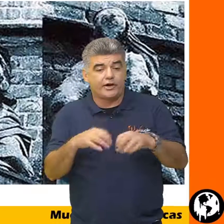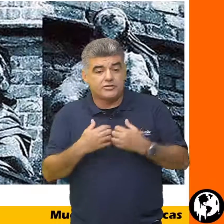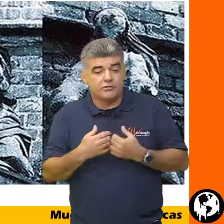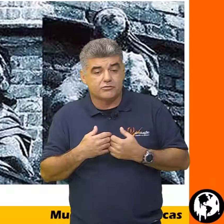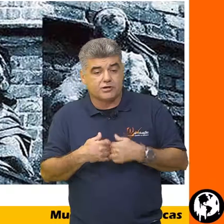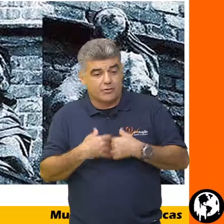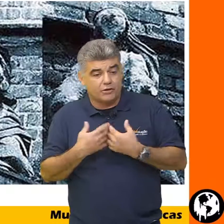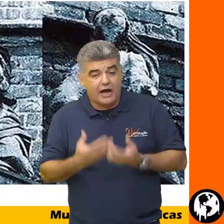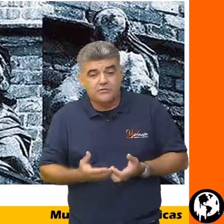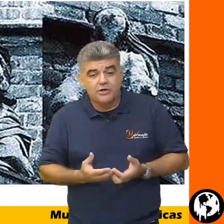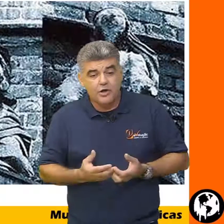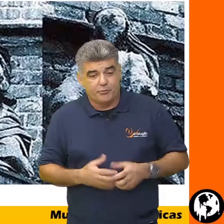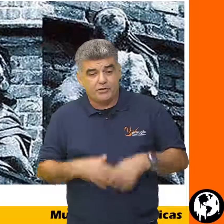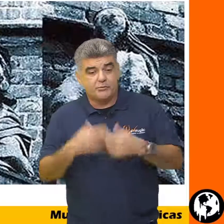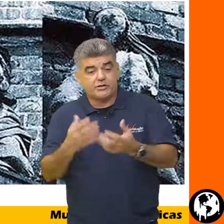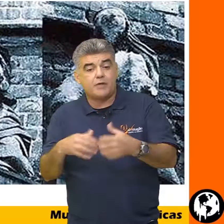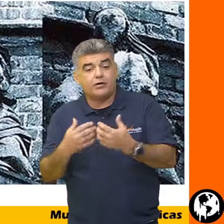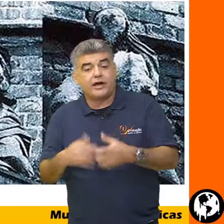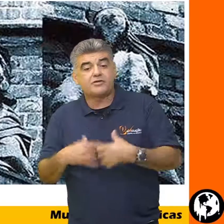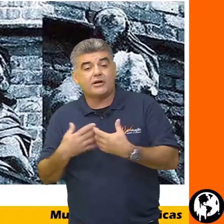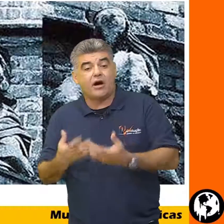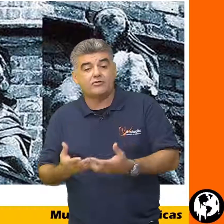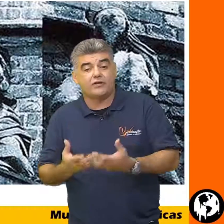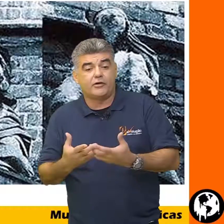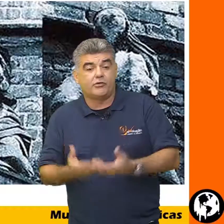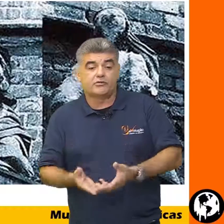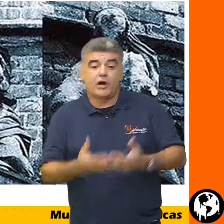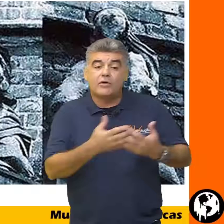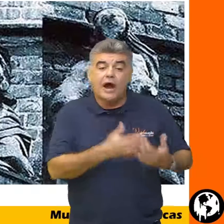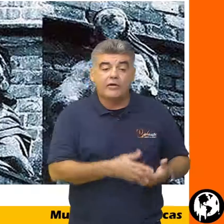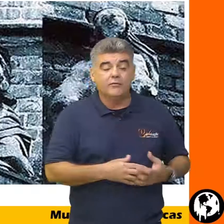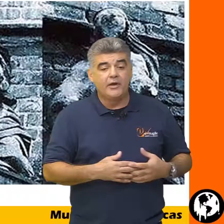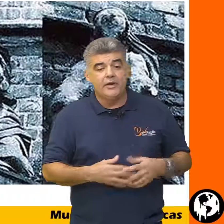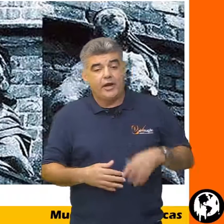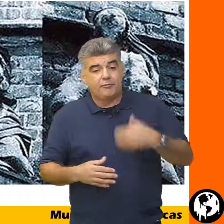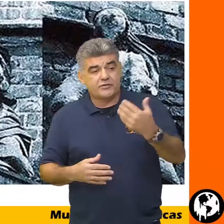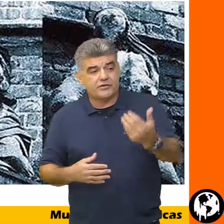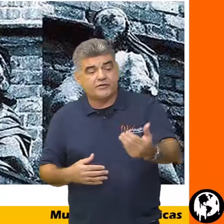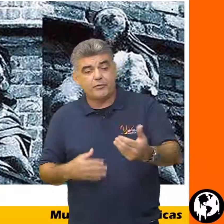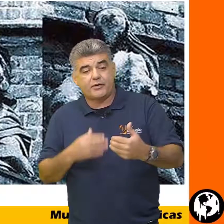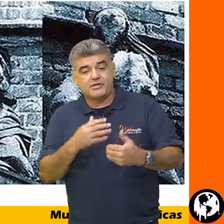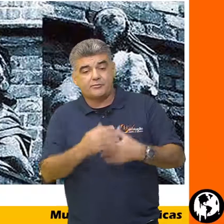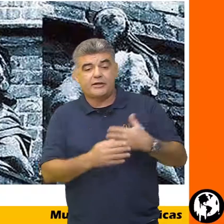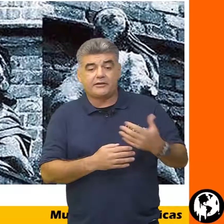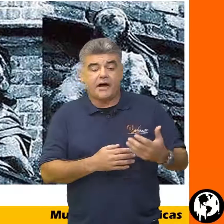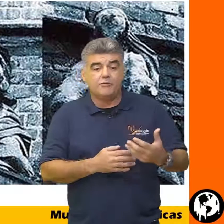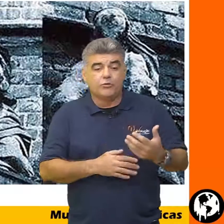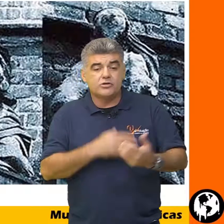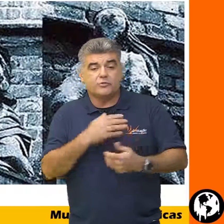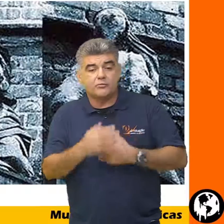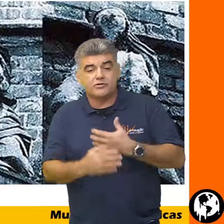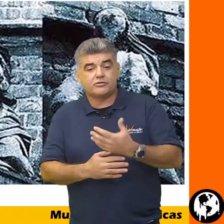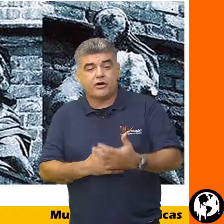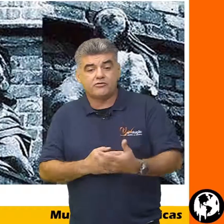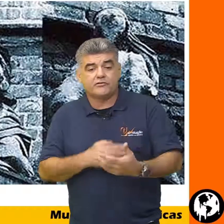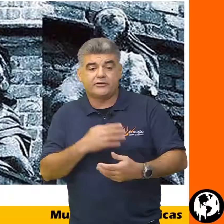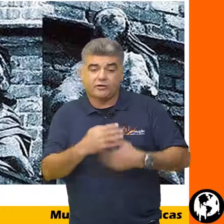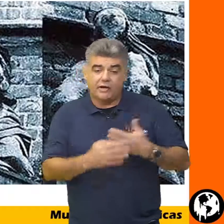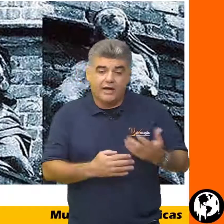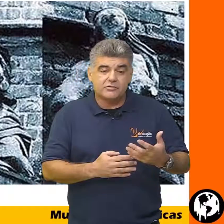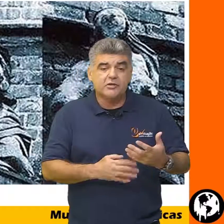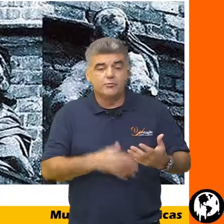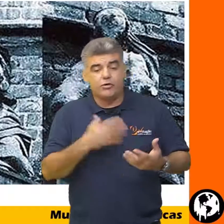por reagir com os carbonatos, principalmente carbonato de cálcio, que é o famoso calcário, e por isso você vê, por exemplo, na Itália, muitos monumentos históricos